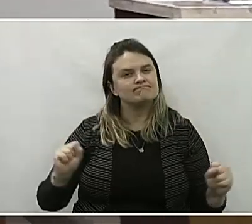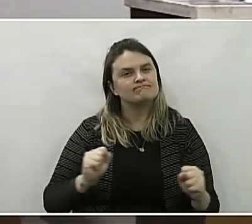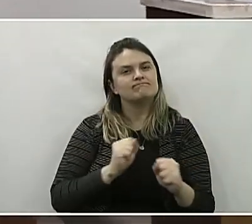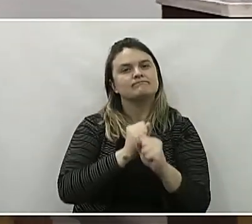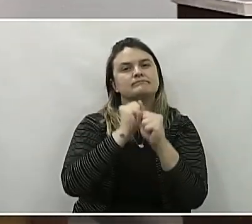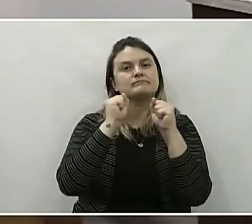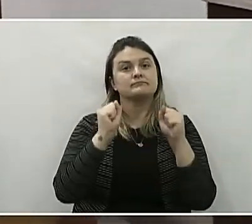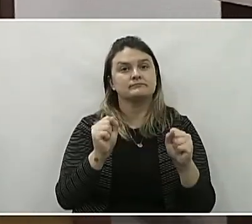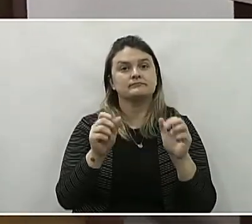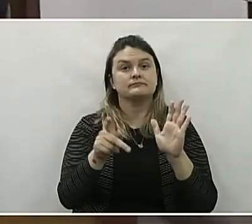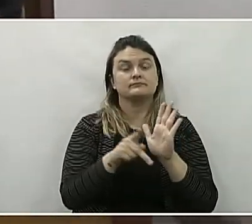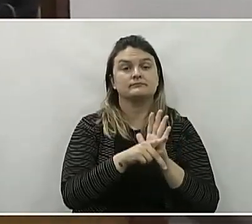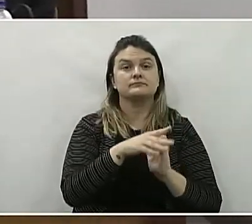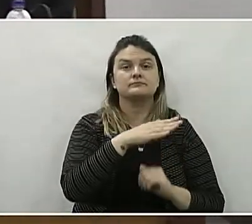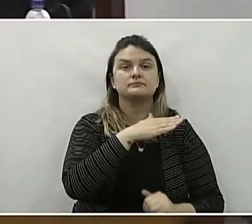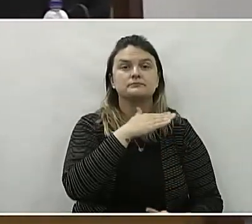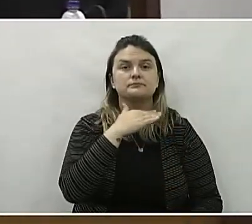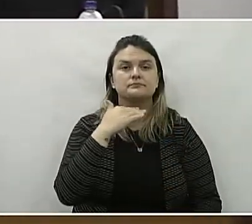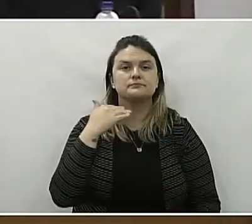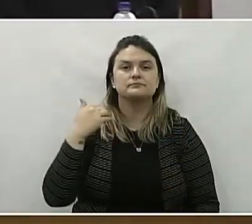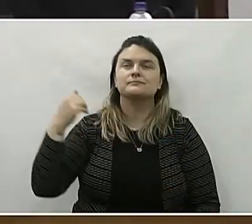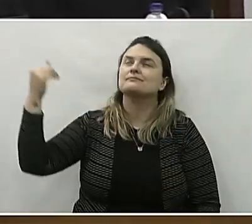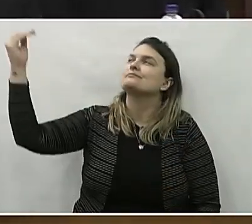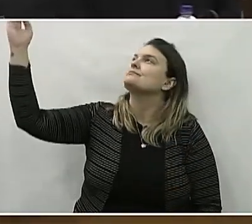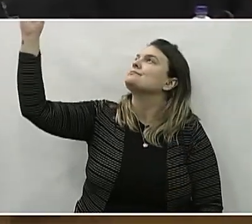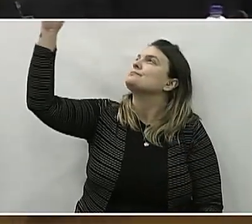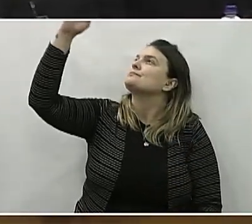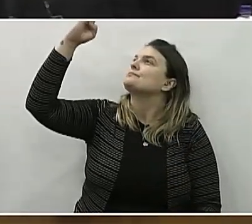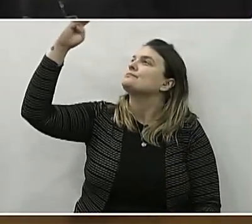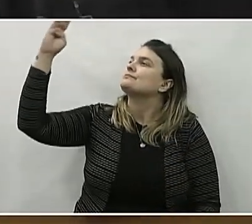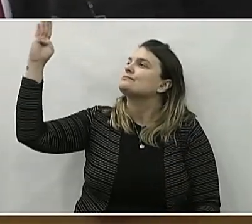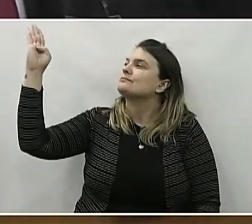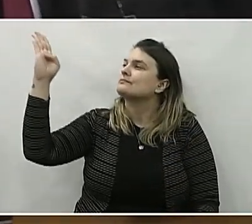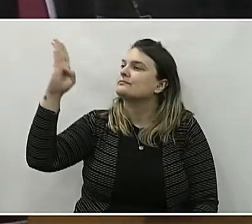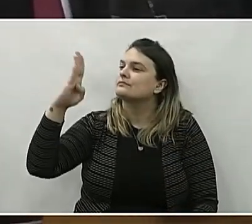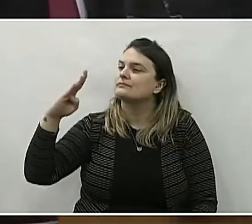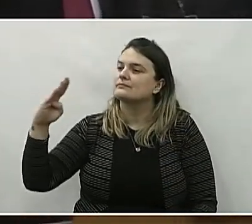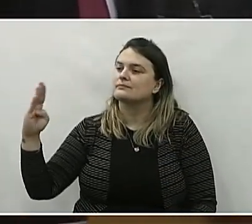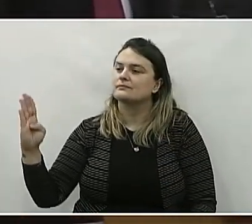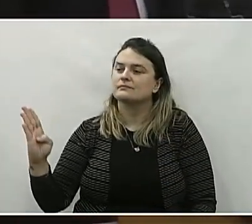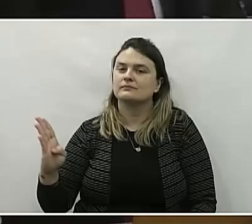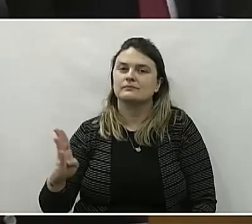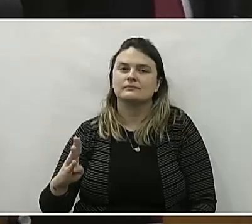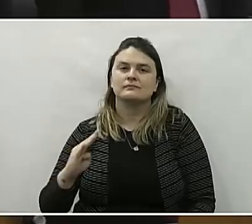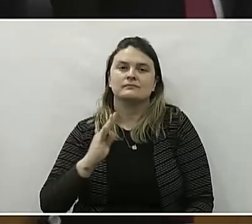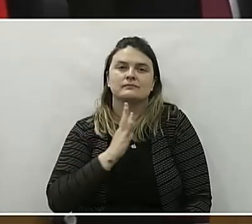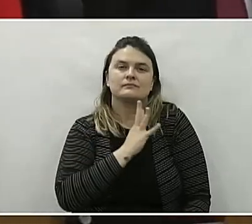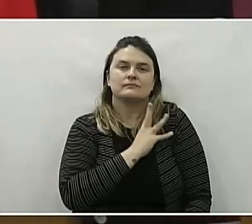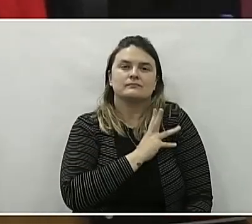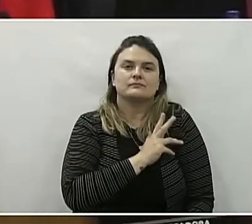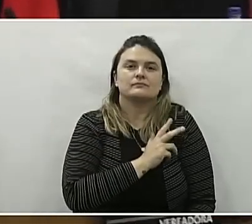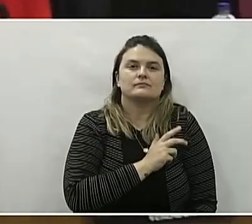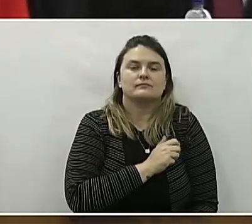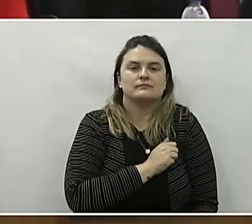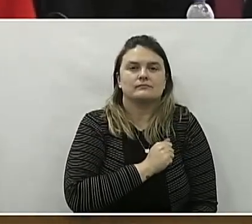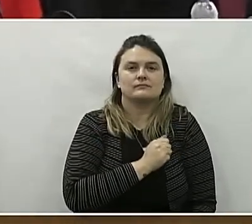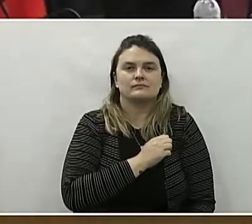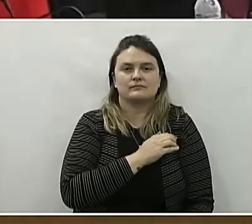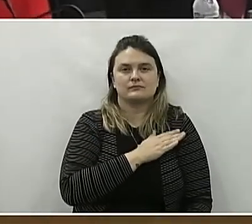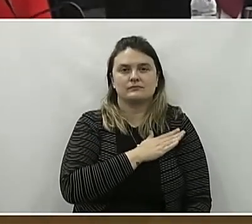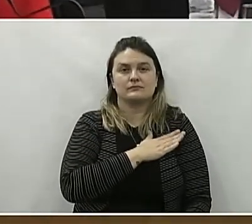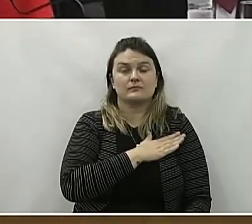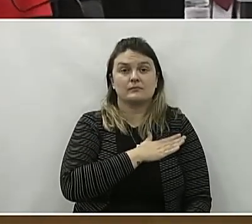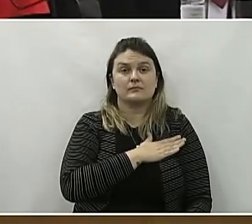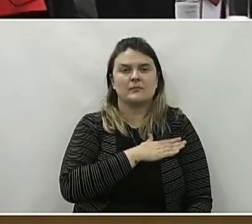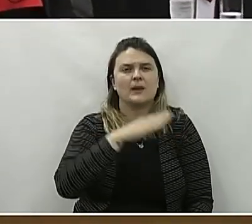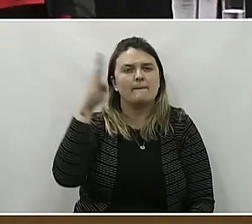liberdade, desafio nosso peito à própria morte. Ó pátria amada, toda a casa, salve